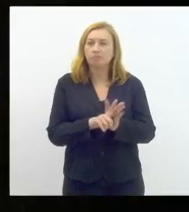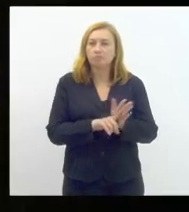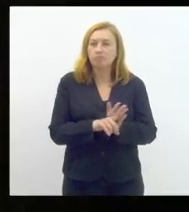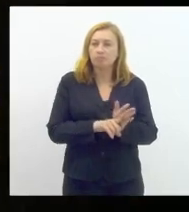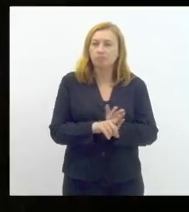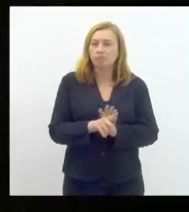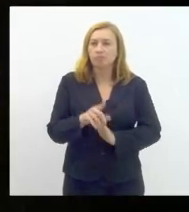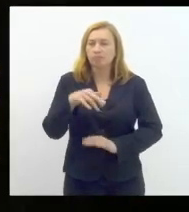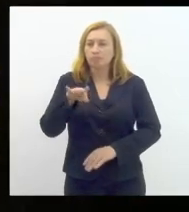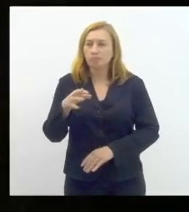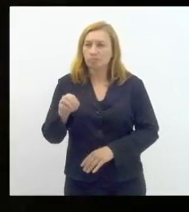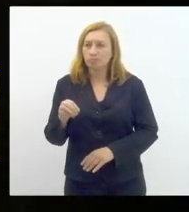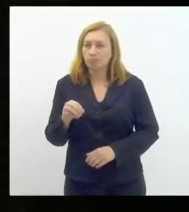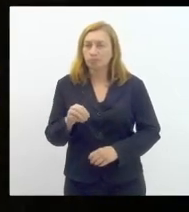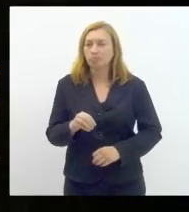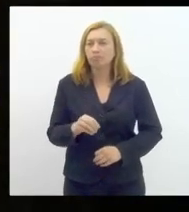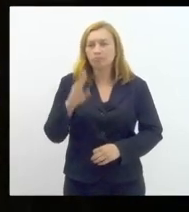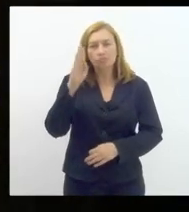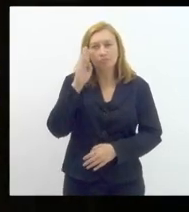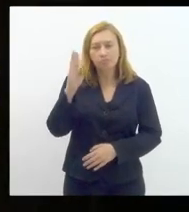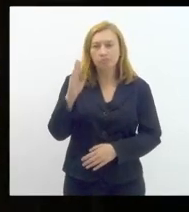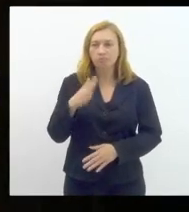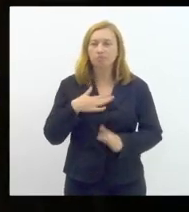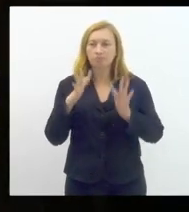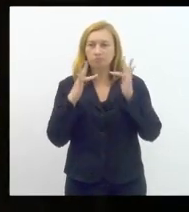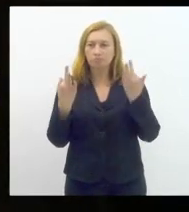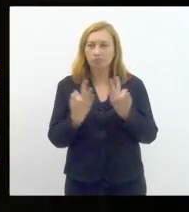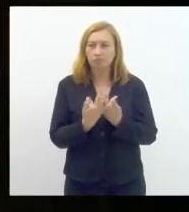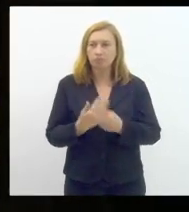Teixeira, e, principalmente, minha família.